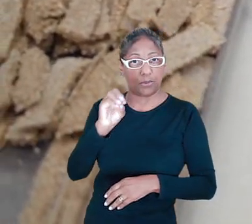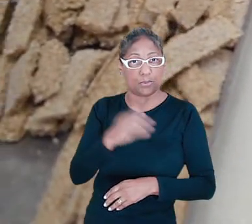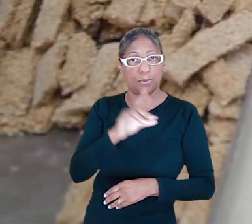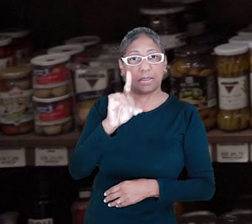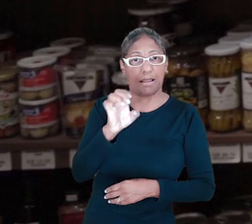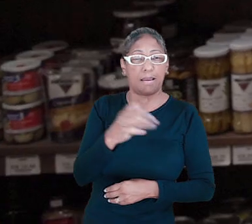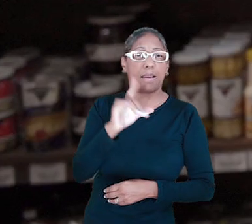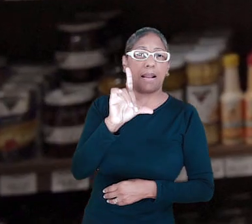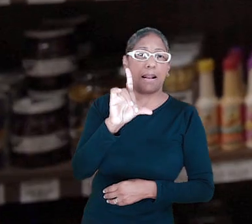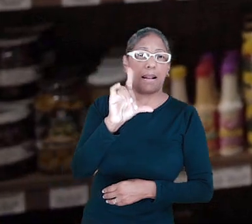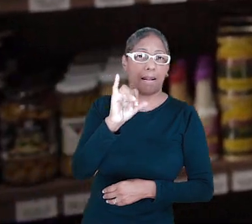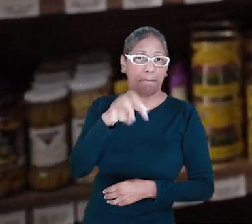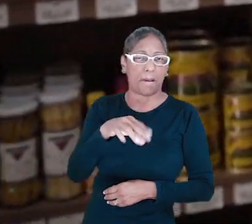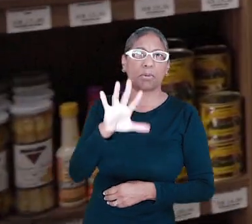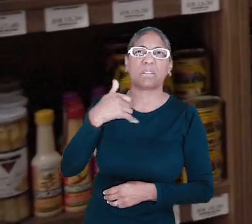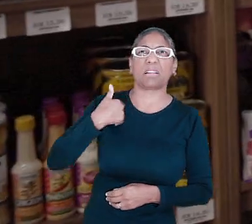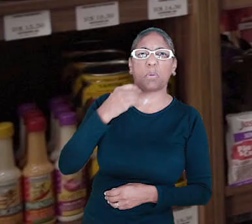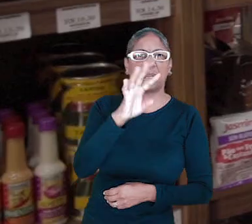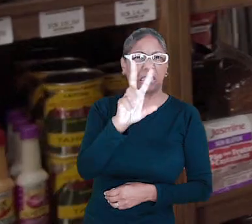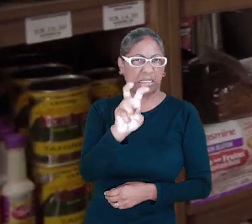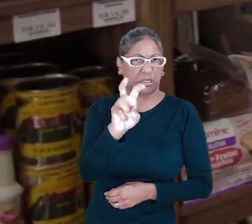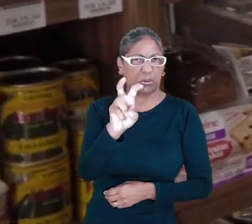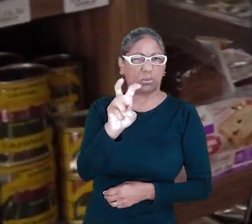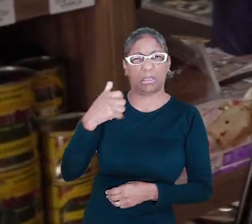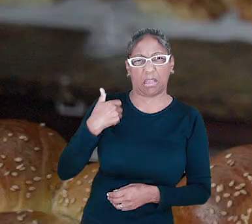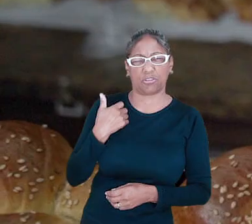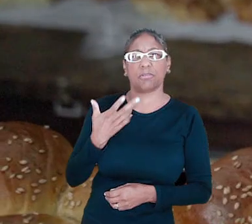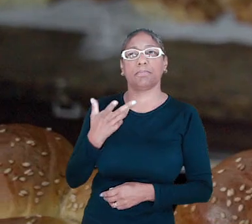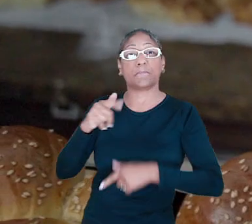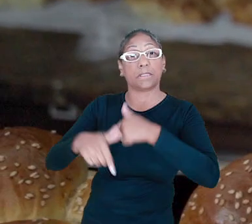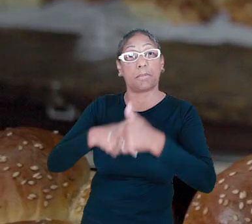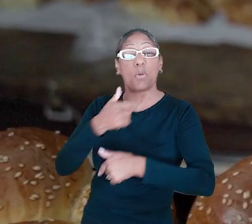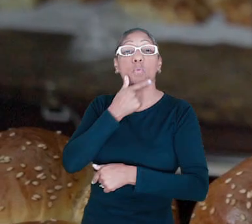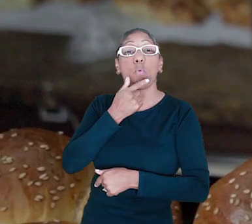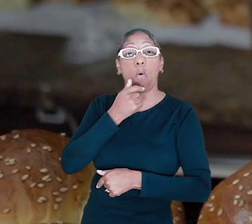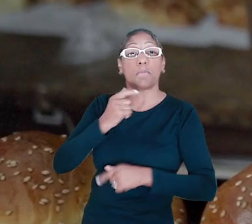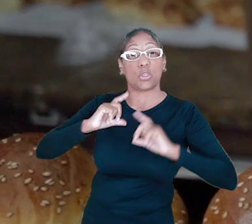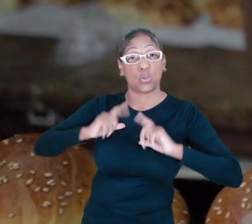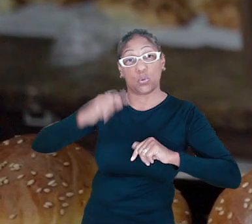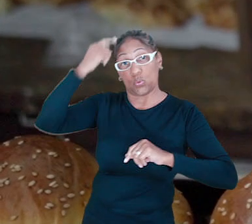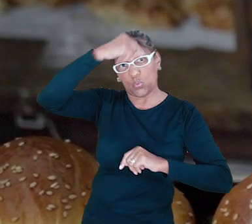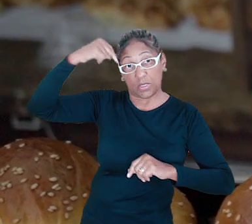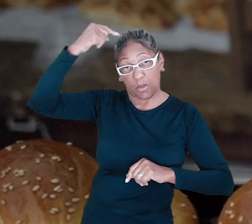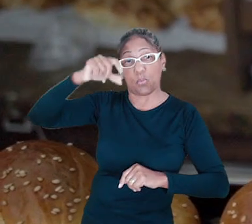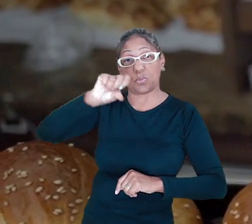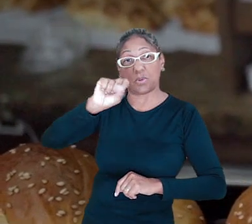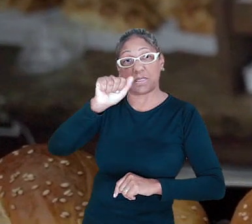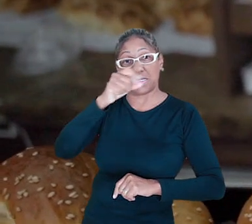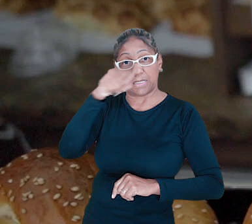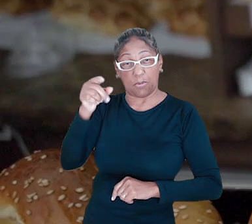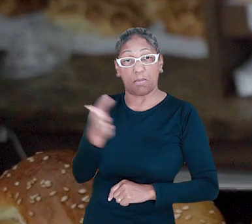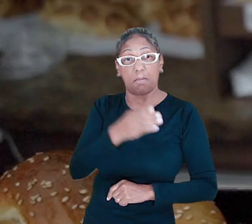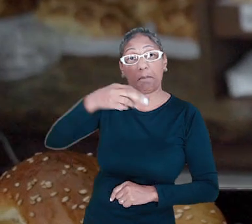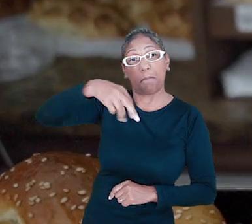Lima, há uns 45 anos mais ou menos. Ele trabalhou com esse judeu chamado Seu Marcos. E agora